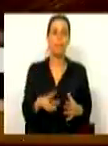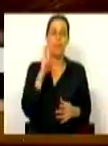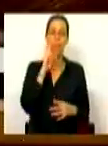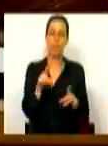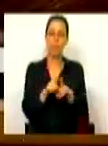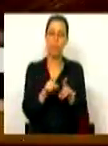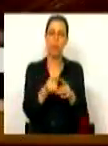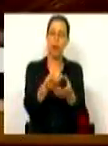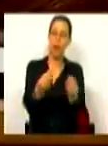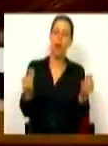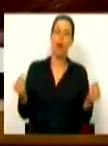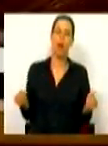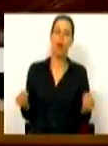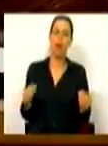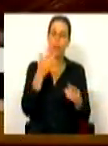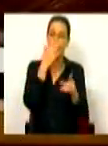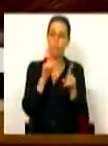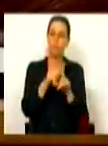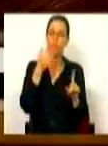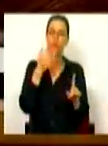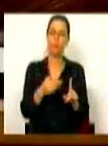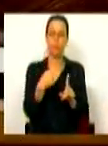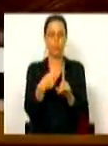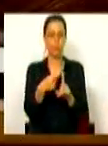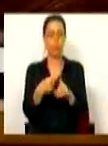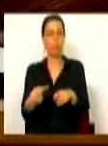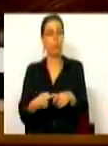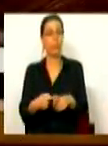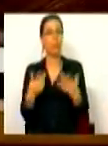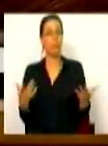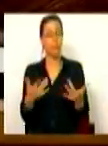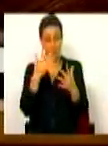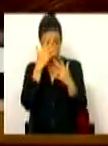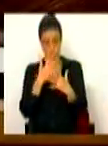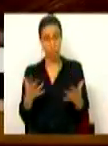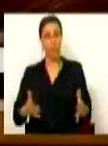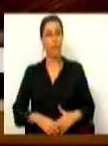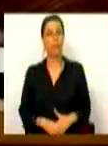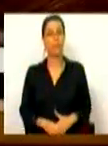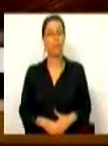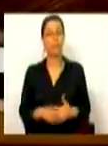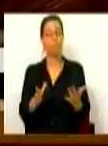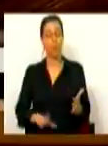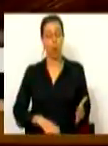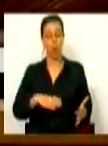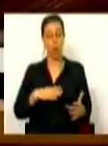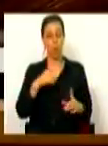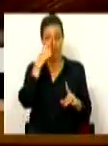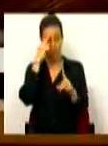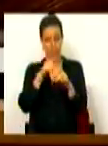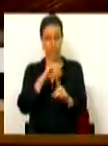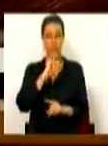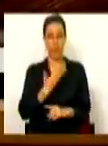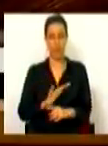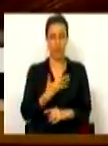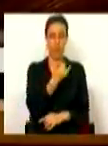visto por muitos como uma experiência de sucesso interessante e surpreendente. A confiança nas metas de ID